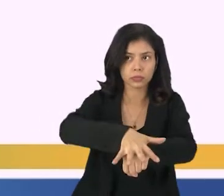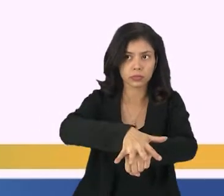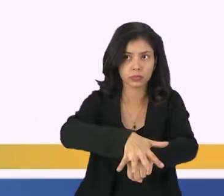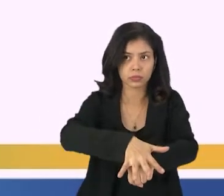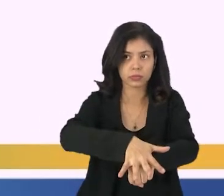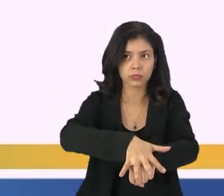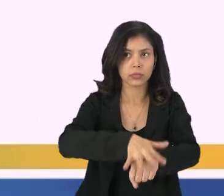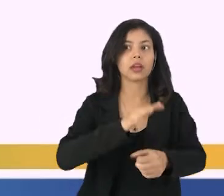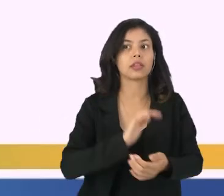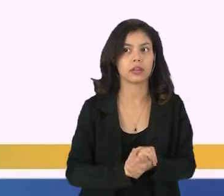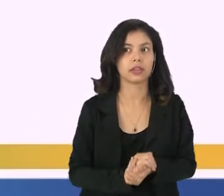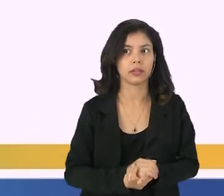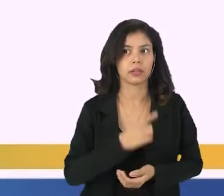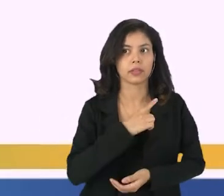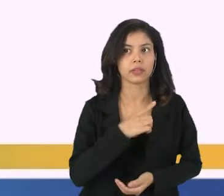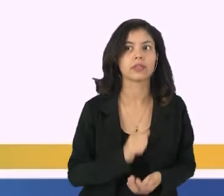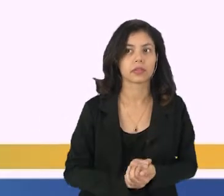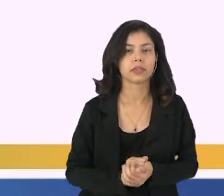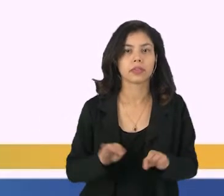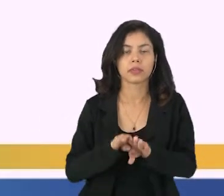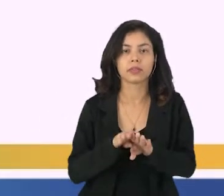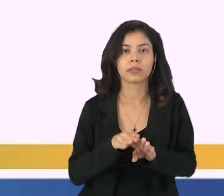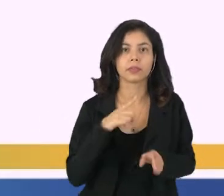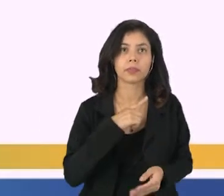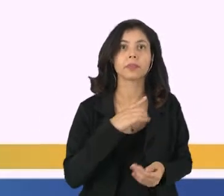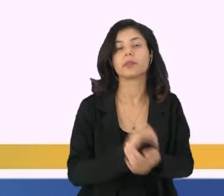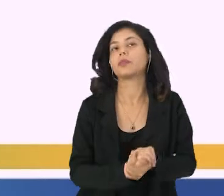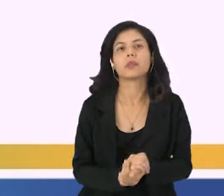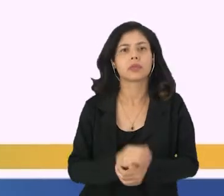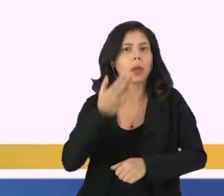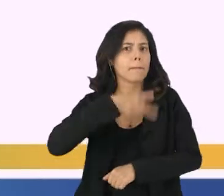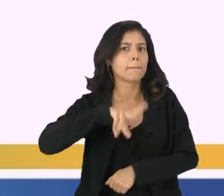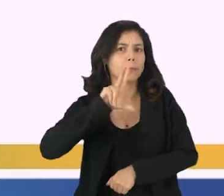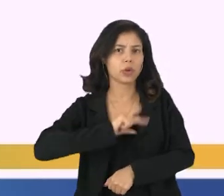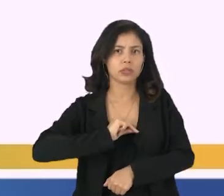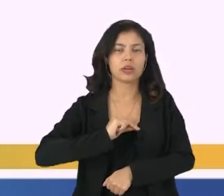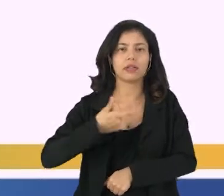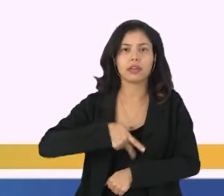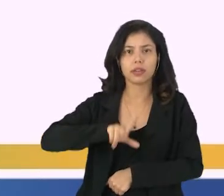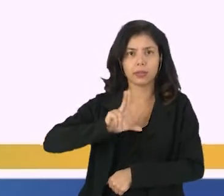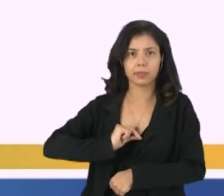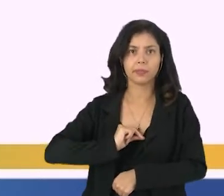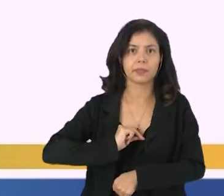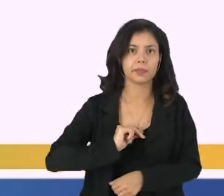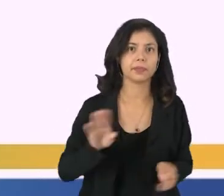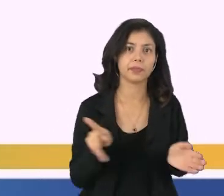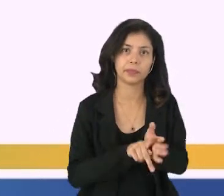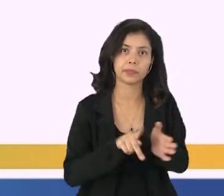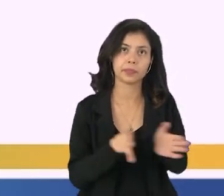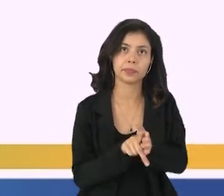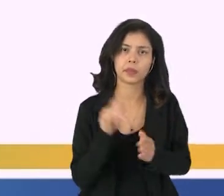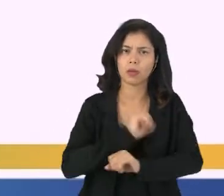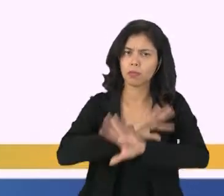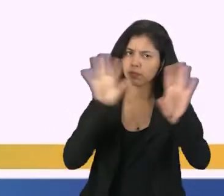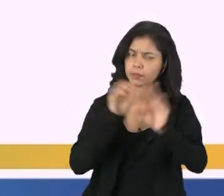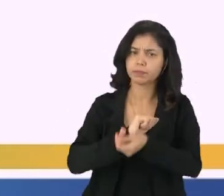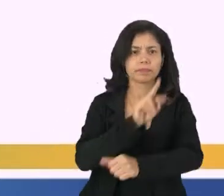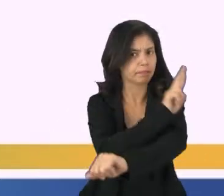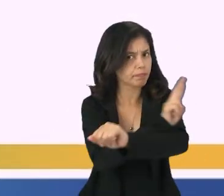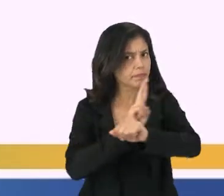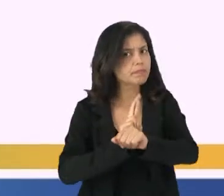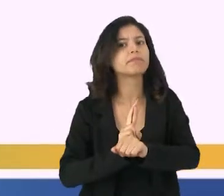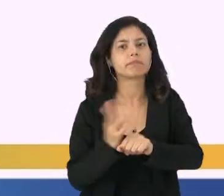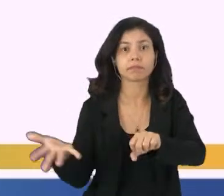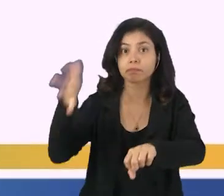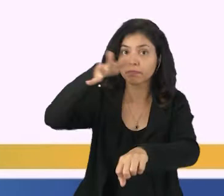catolicismo era, então, aí a religião oficial de Portugal, né? Sendo assim também, claro que deveria ser, então, a religião, então,